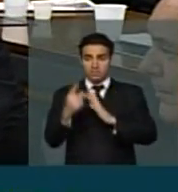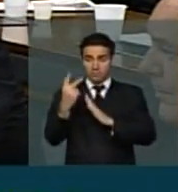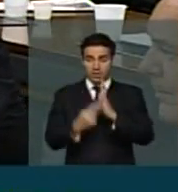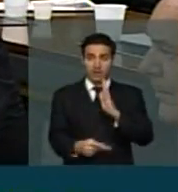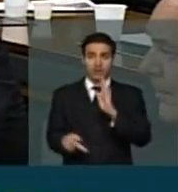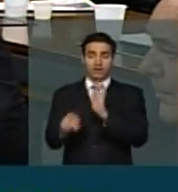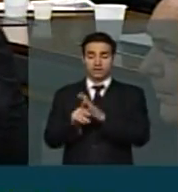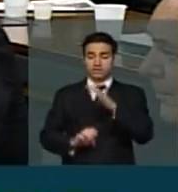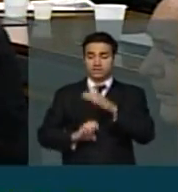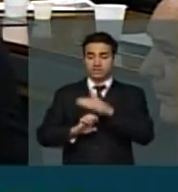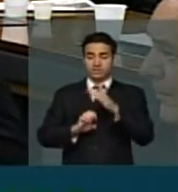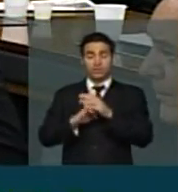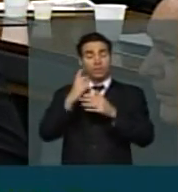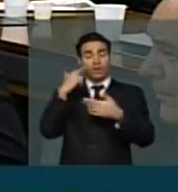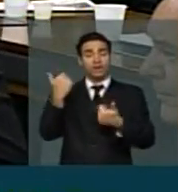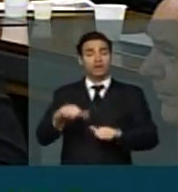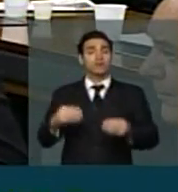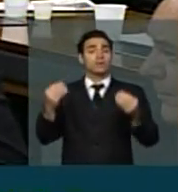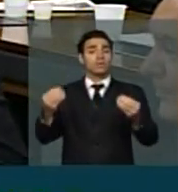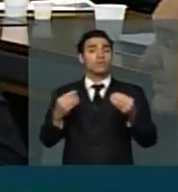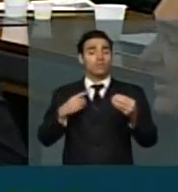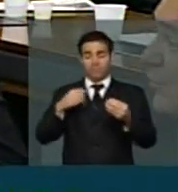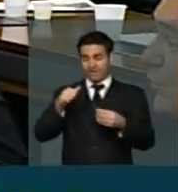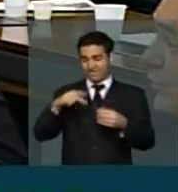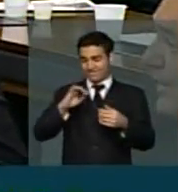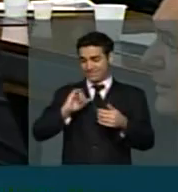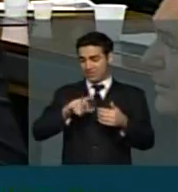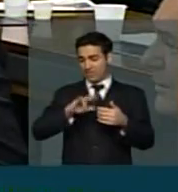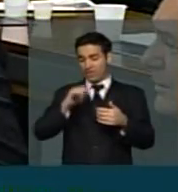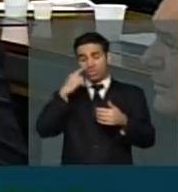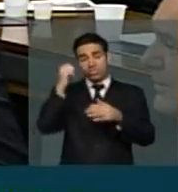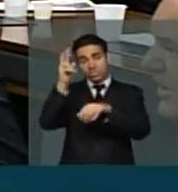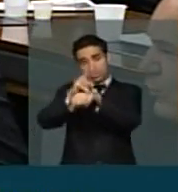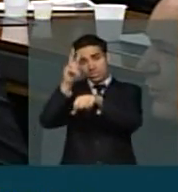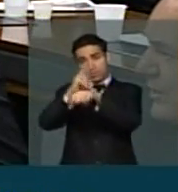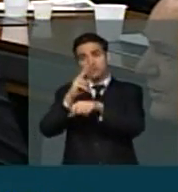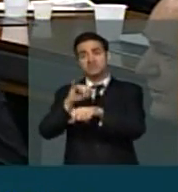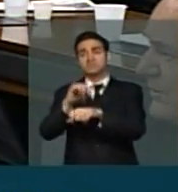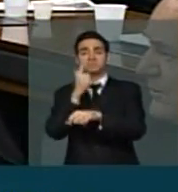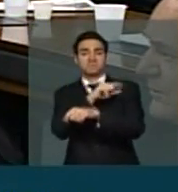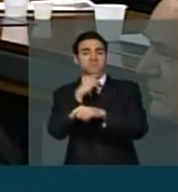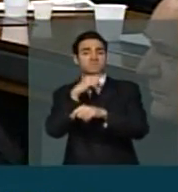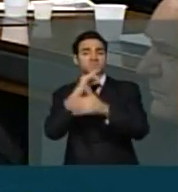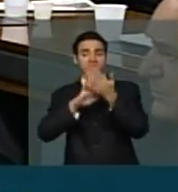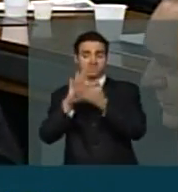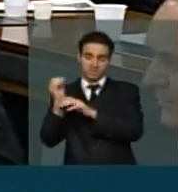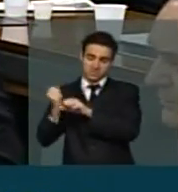operadoras, como essa análise, e como é que a Anatel vai fiscalizar? Se ela não conseguiu fiscalizar ao longo dos anos,